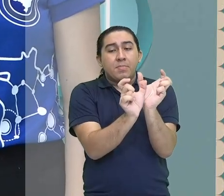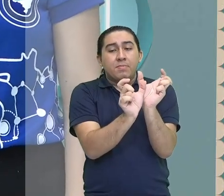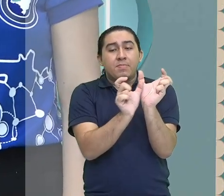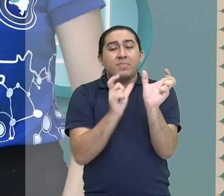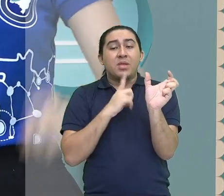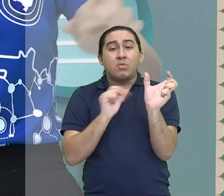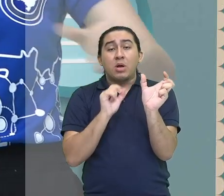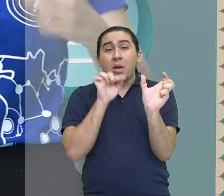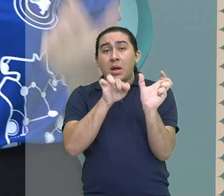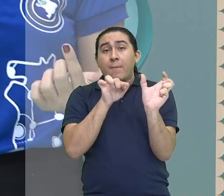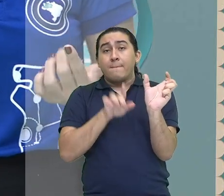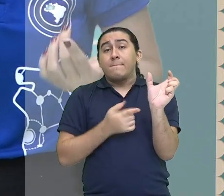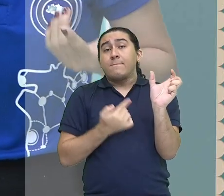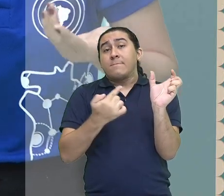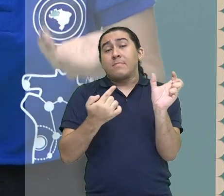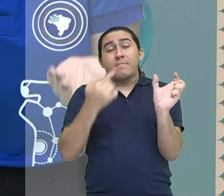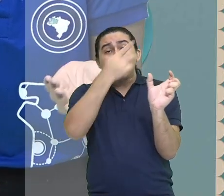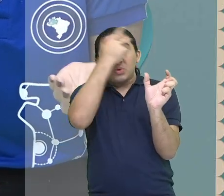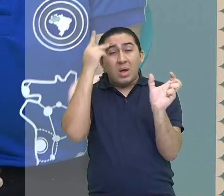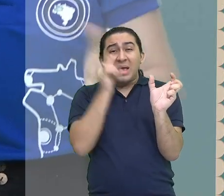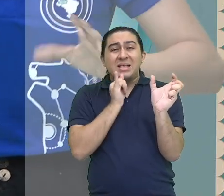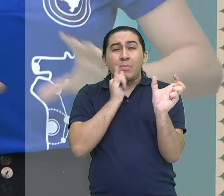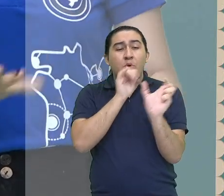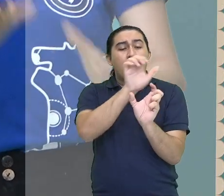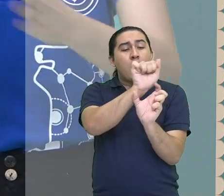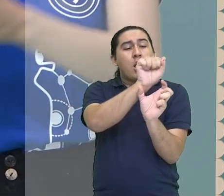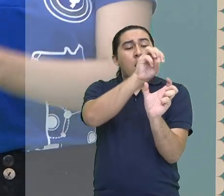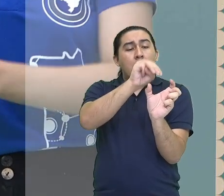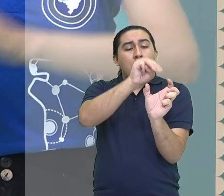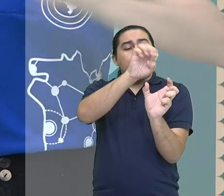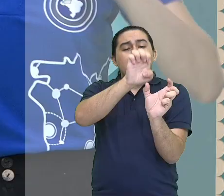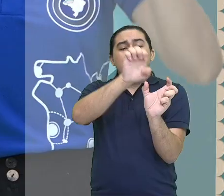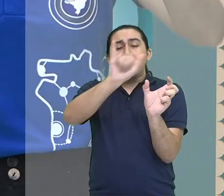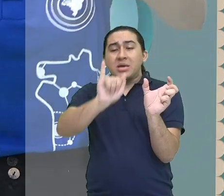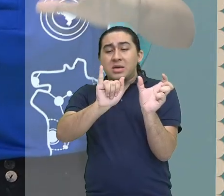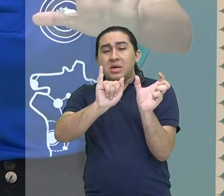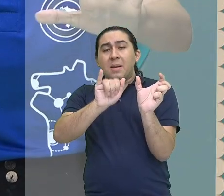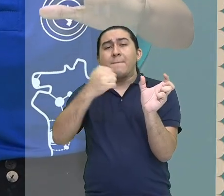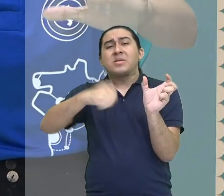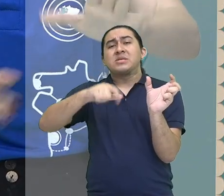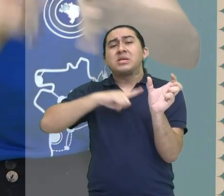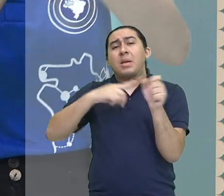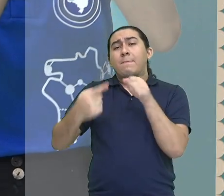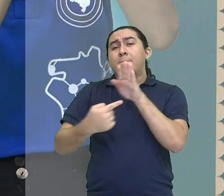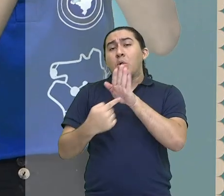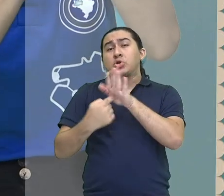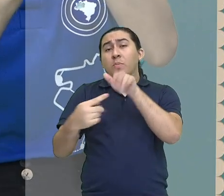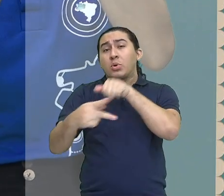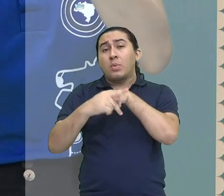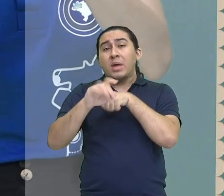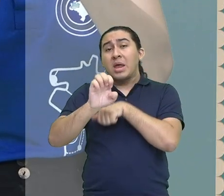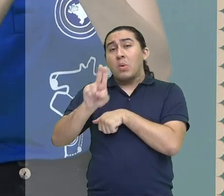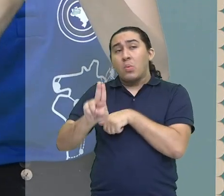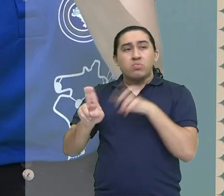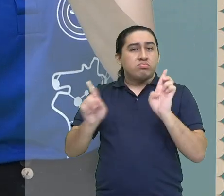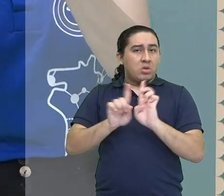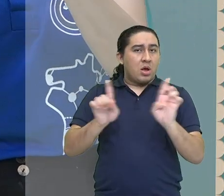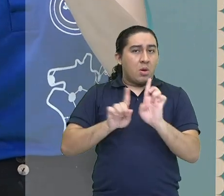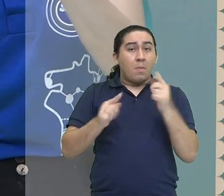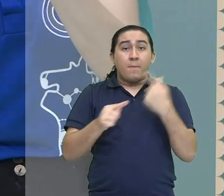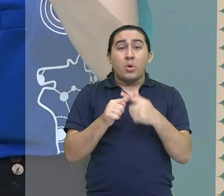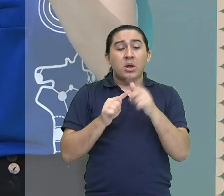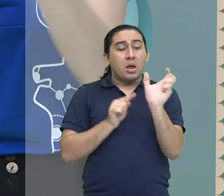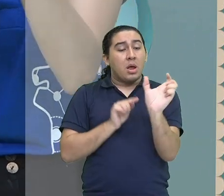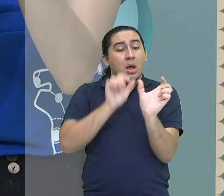indicações de pessoa. Então, quando eu digo amei, eu nem preciso mostrar o pronome eu. A própria